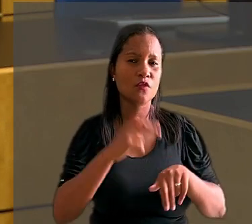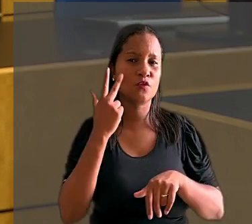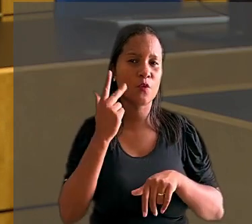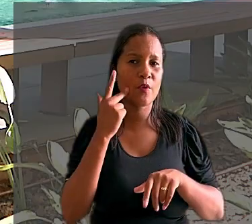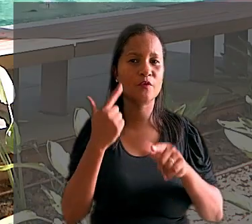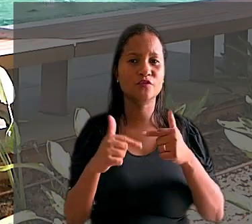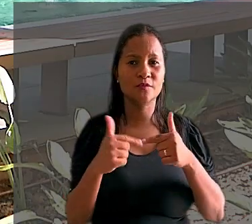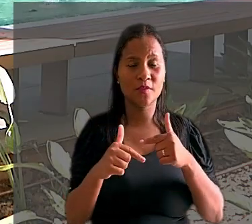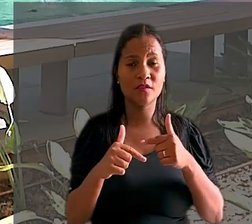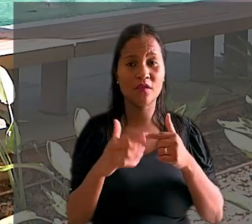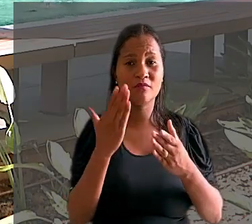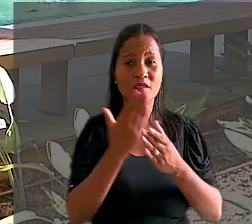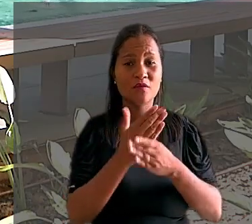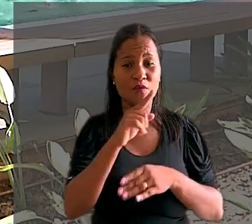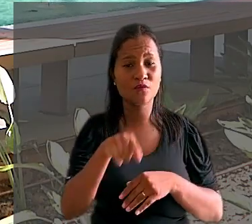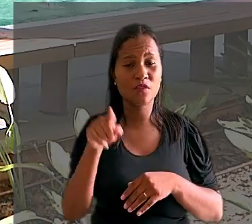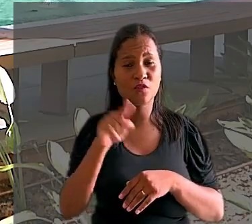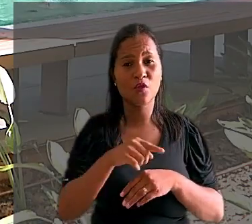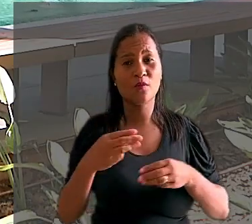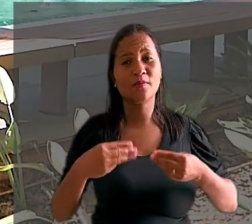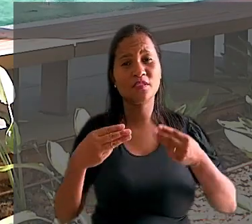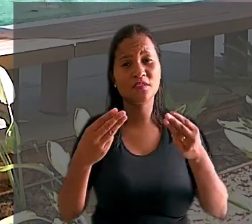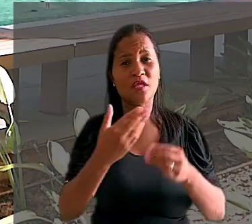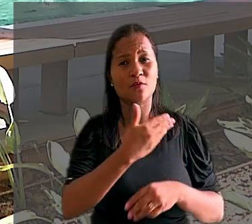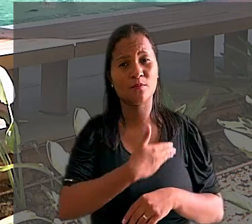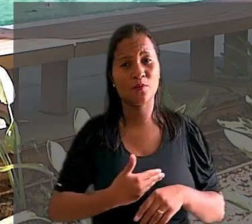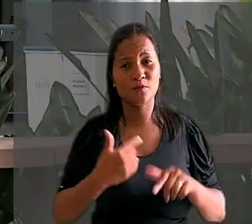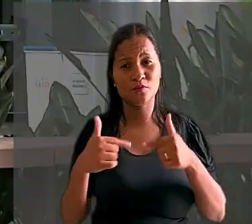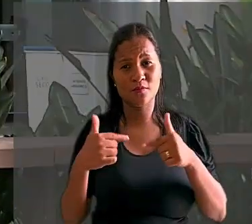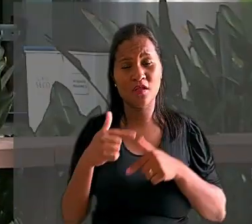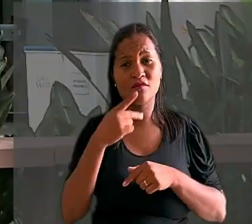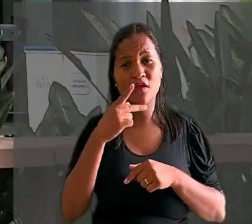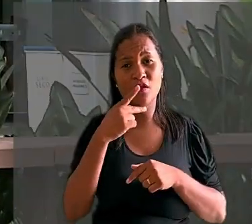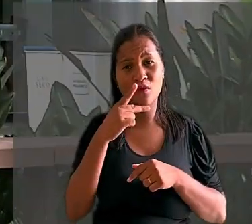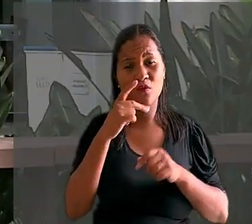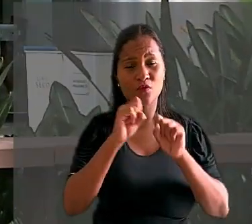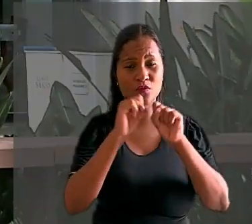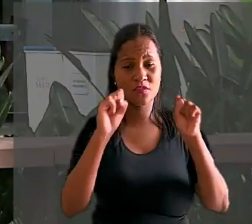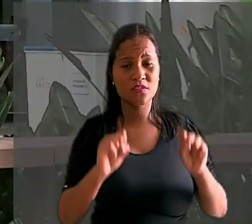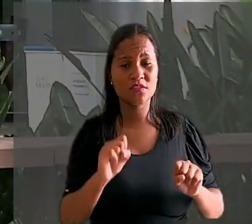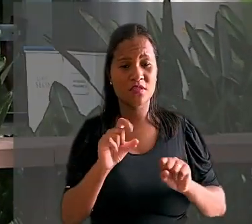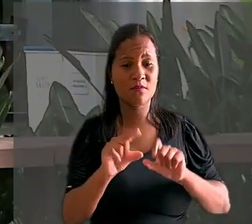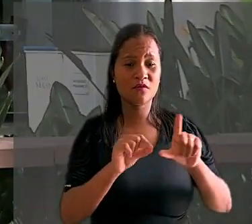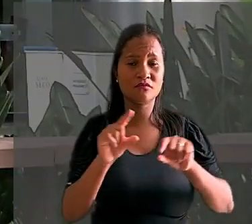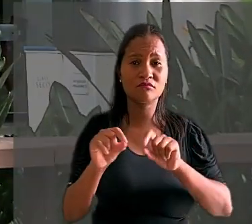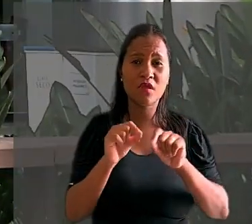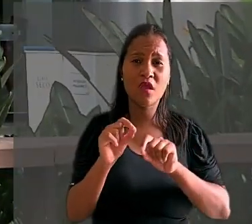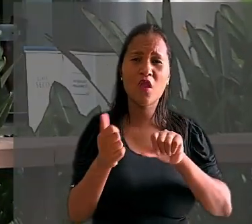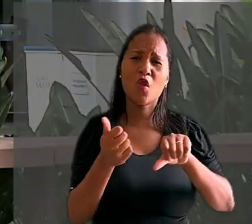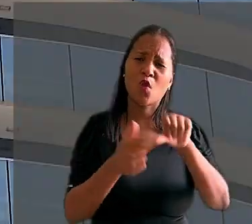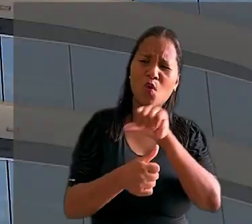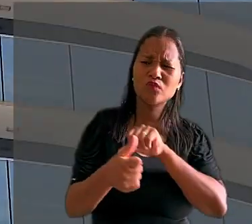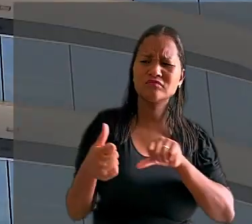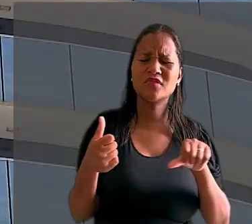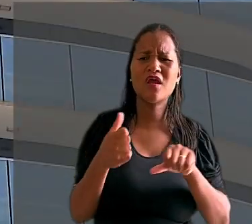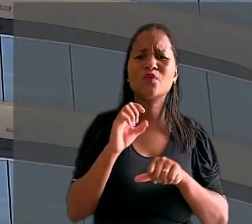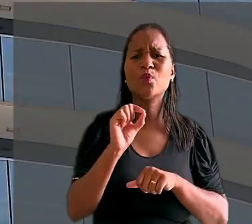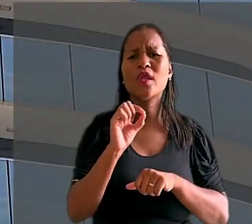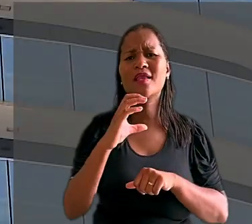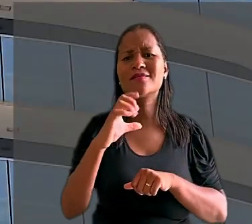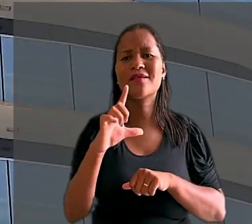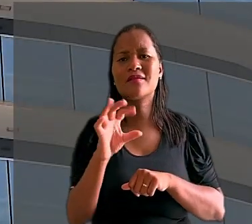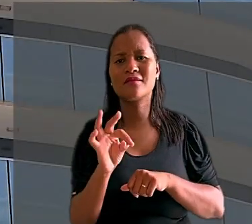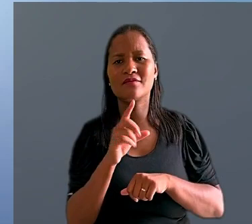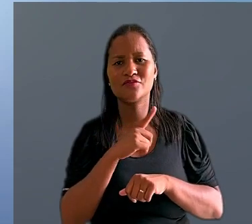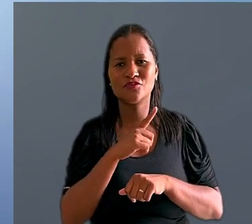de trabalho. Em ação anulatória, o Ministério Público do Trabalho sustentou que o sistema alternativo seria contrário ao que a